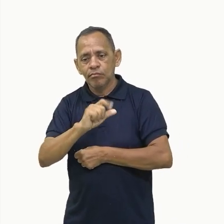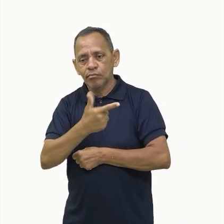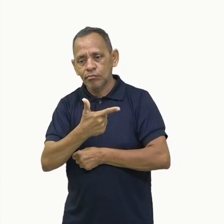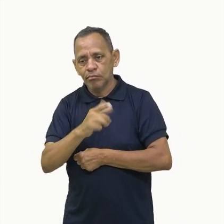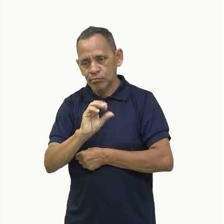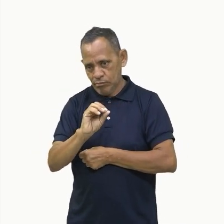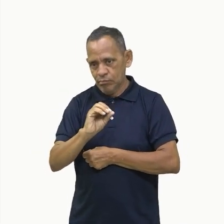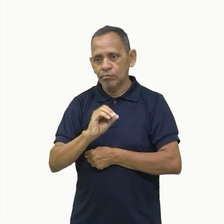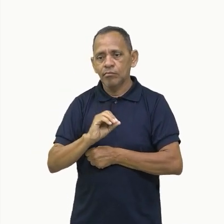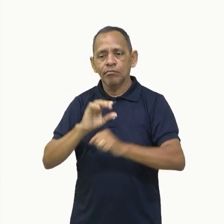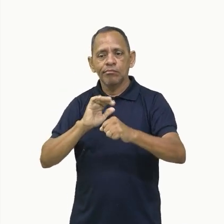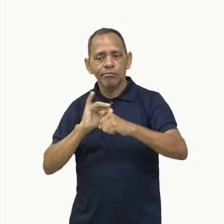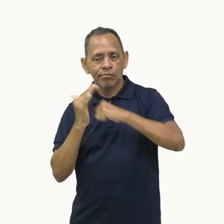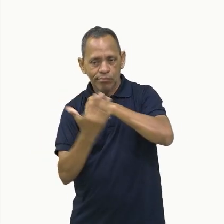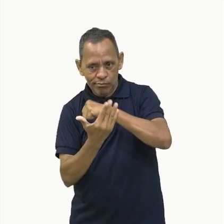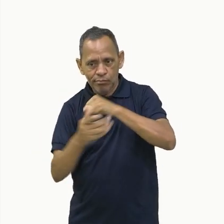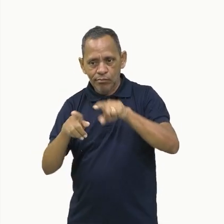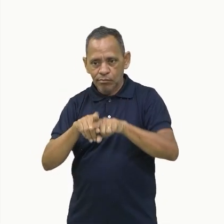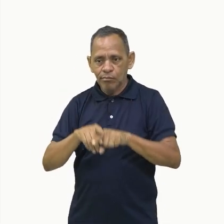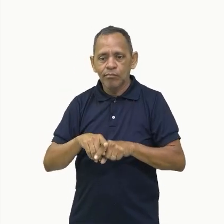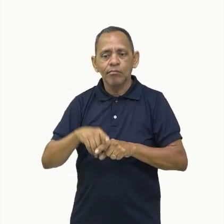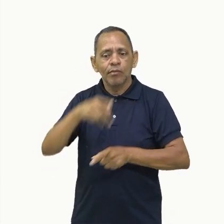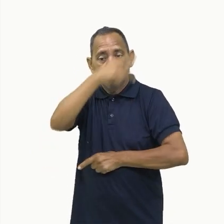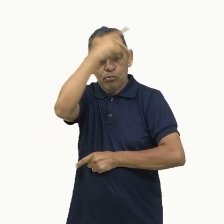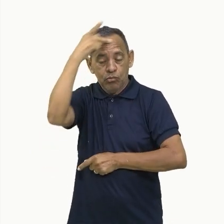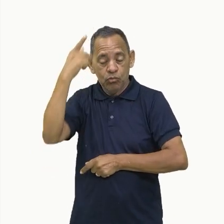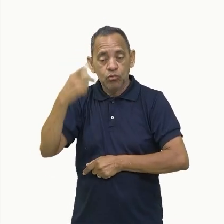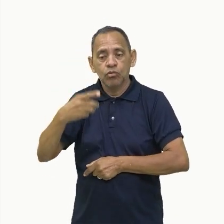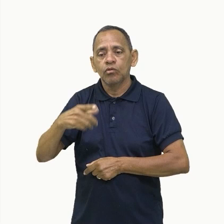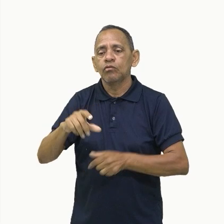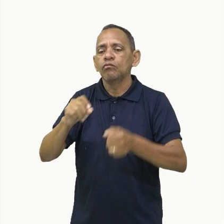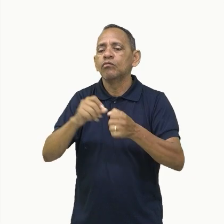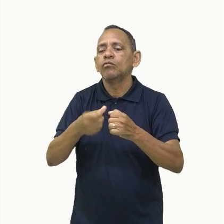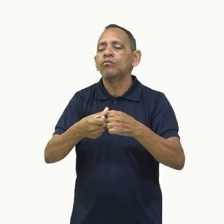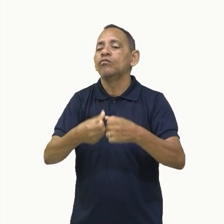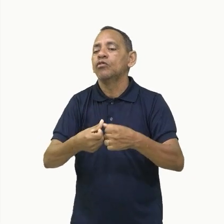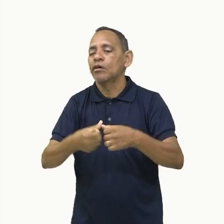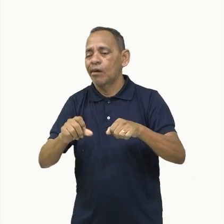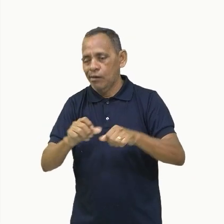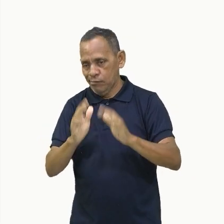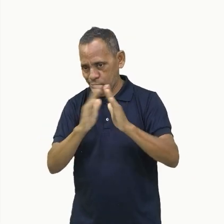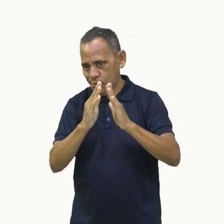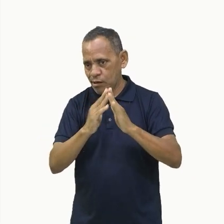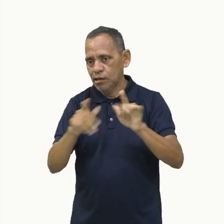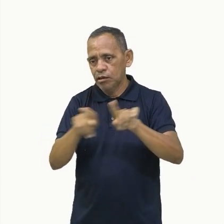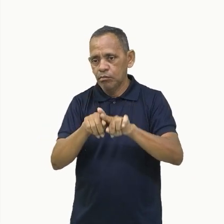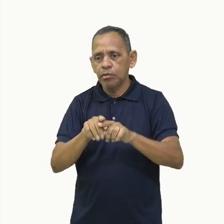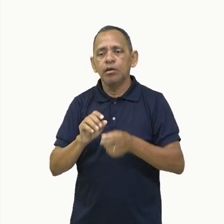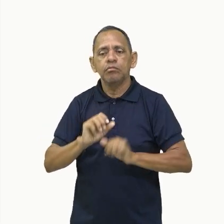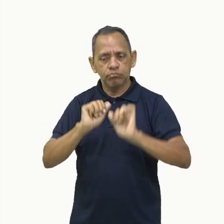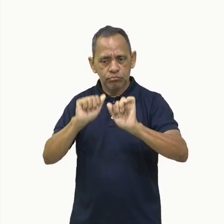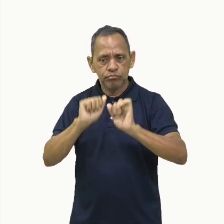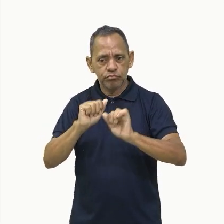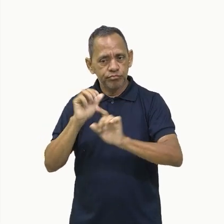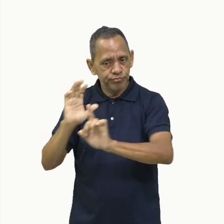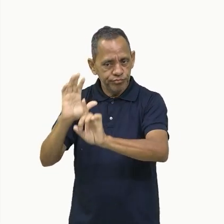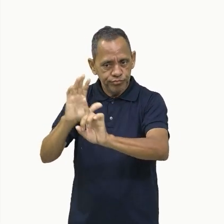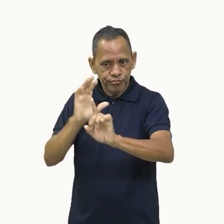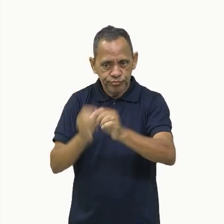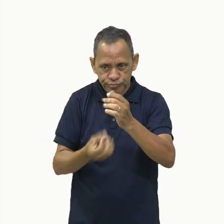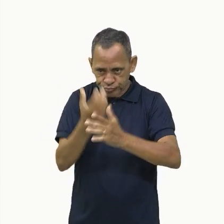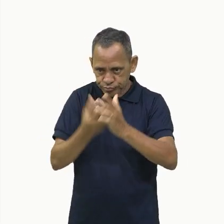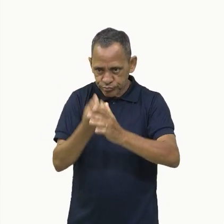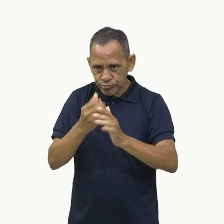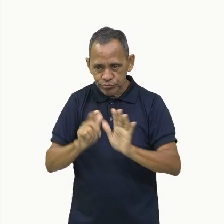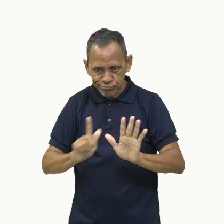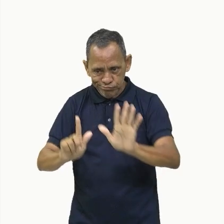a pandemia, onde as pessoas elas ficaram a maior parte em casa, então tudo isso também pode estar refletindo nessa produção do